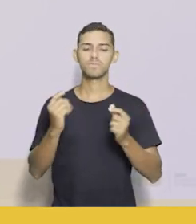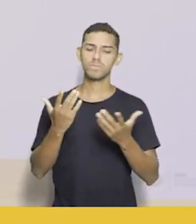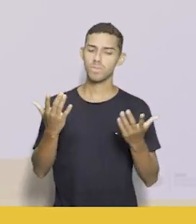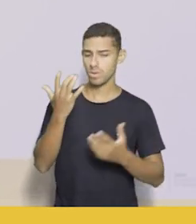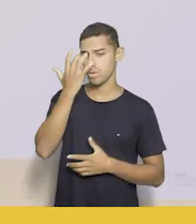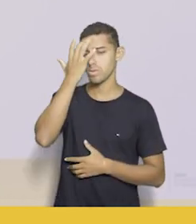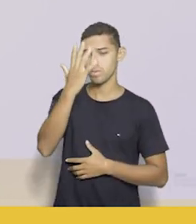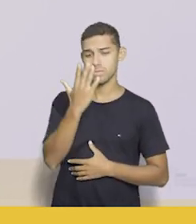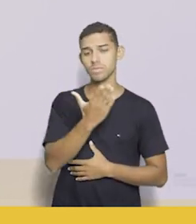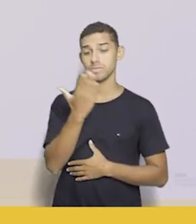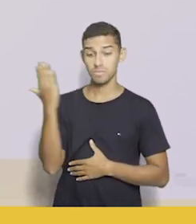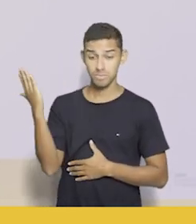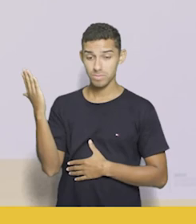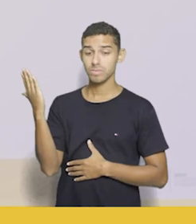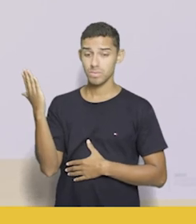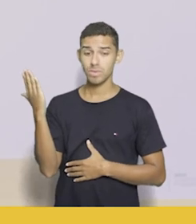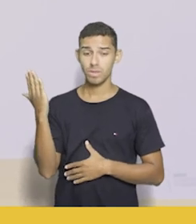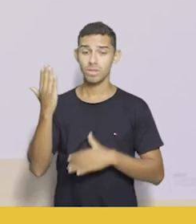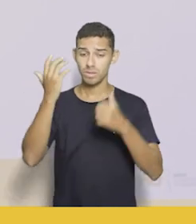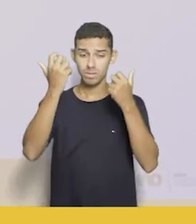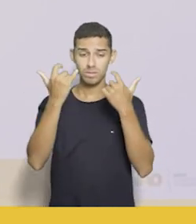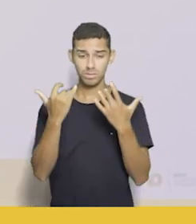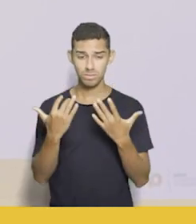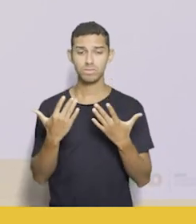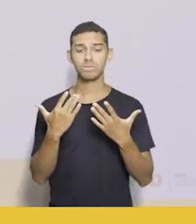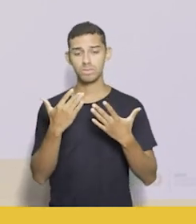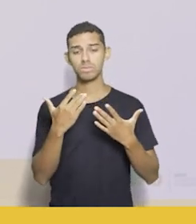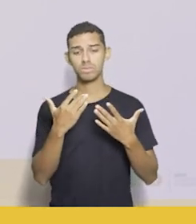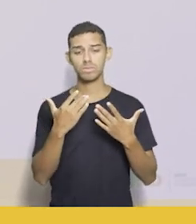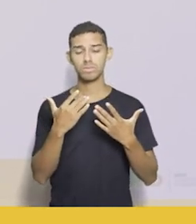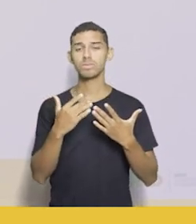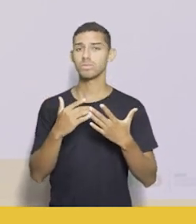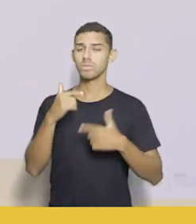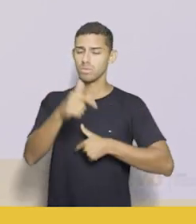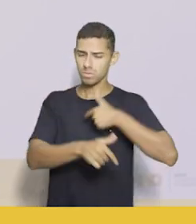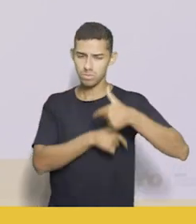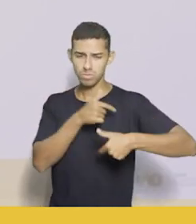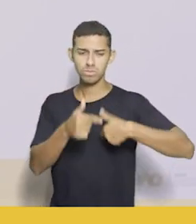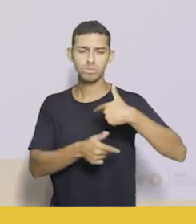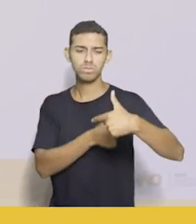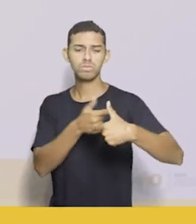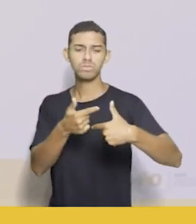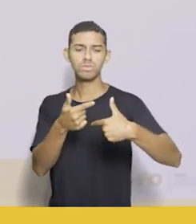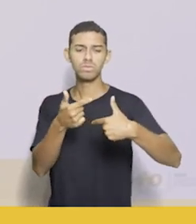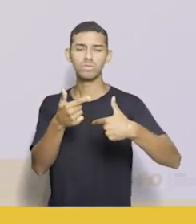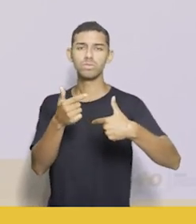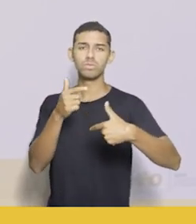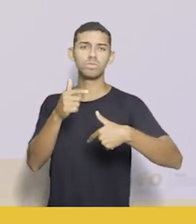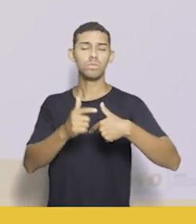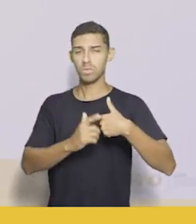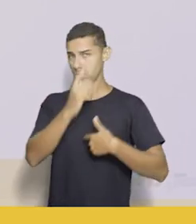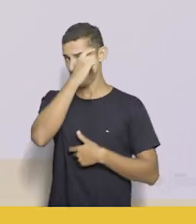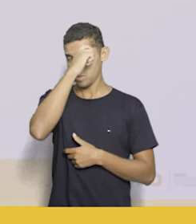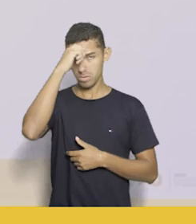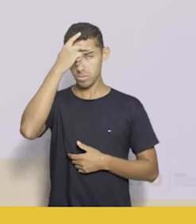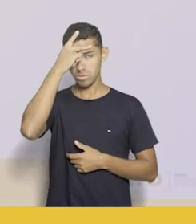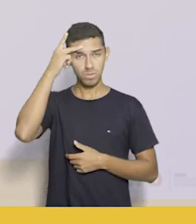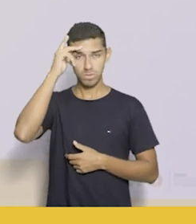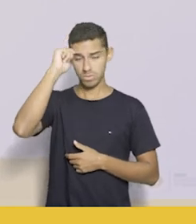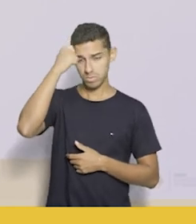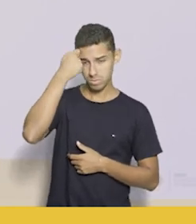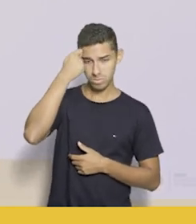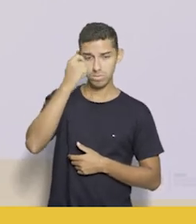fácil né já tá na cara já te falei movimento pela luta dos direitos civis movimento negro norte-americano